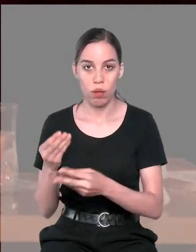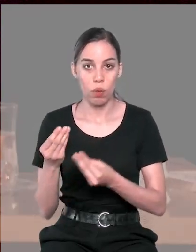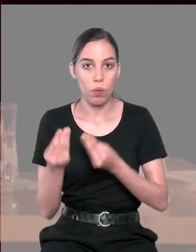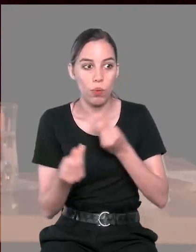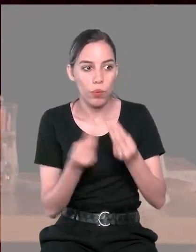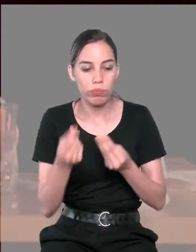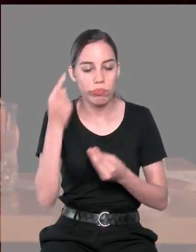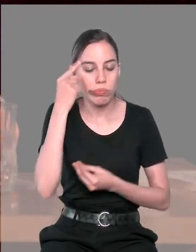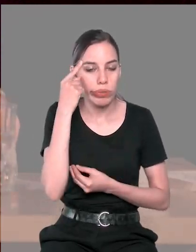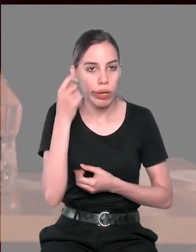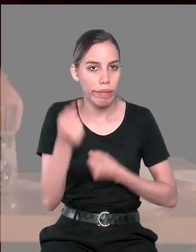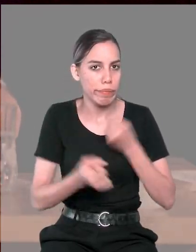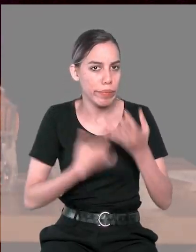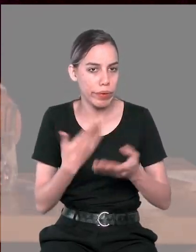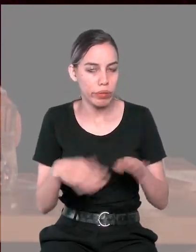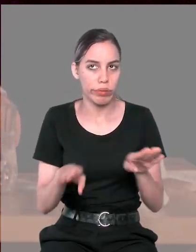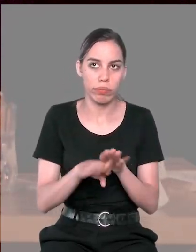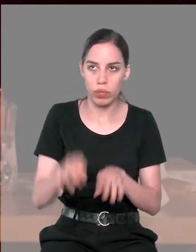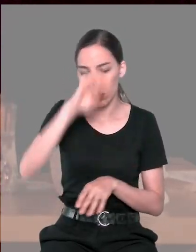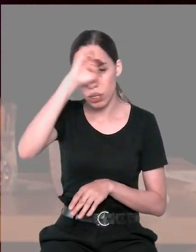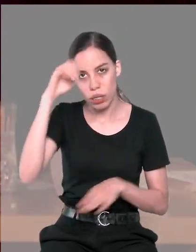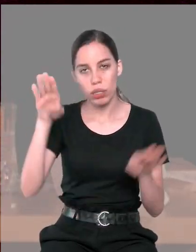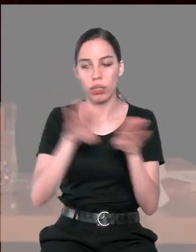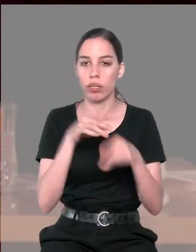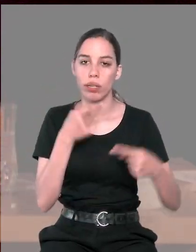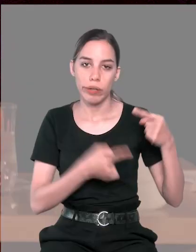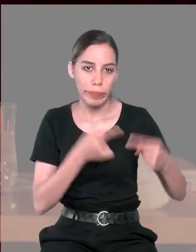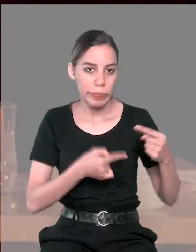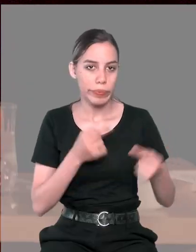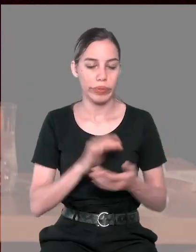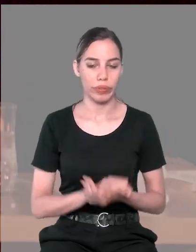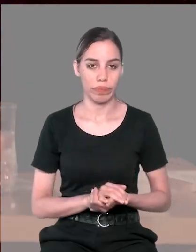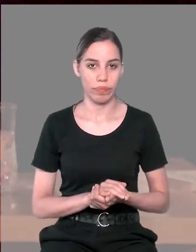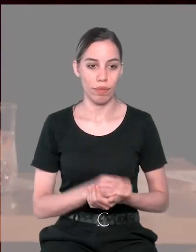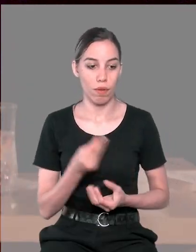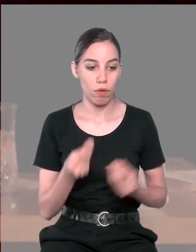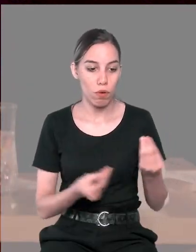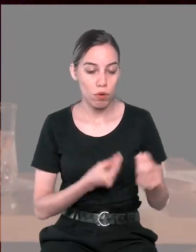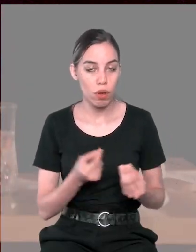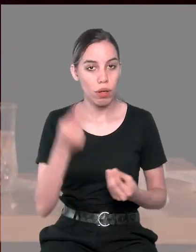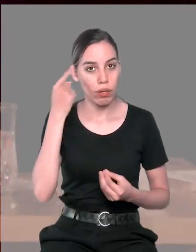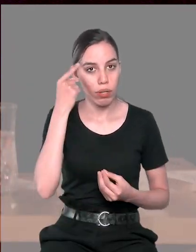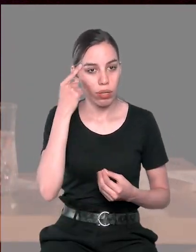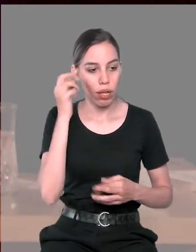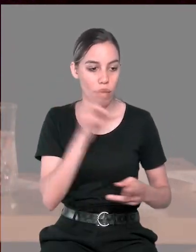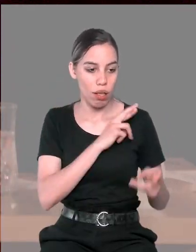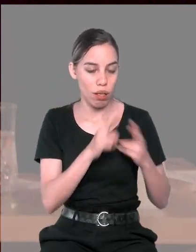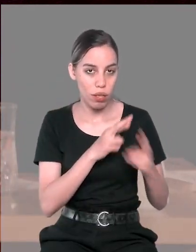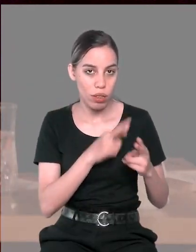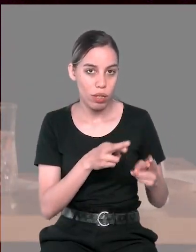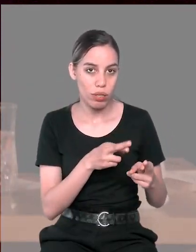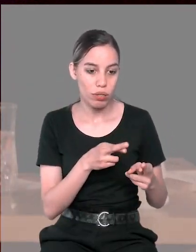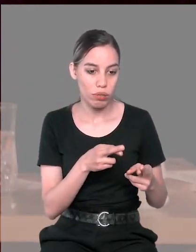Como pensar uma poética que também seja uma ética e uma política. Como pensar uma relação em que não